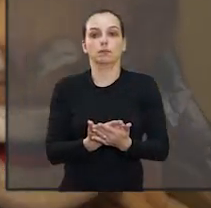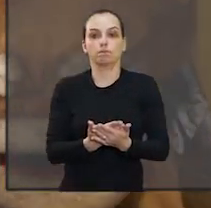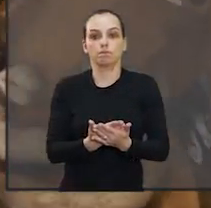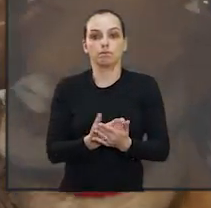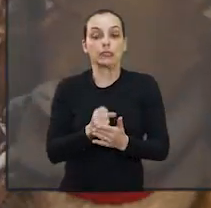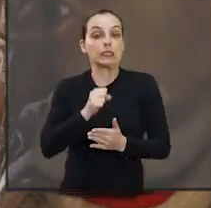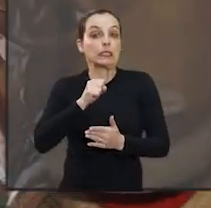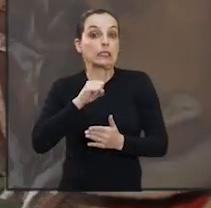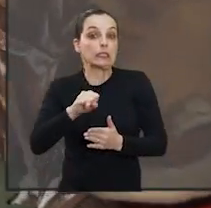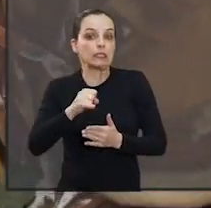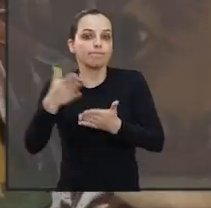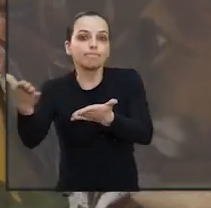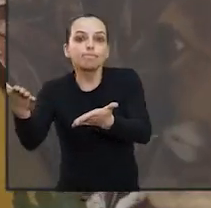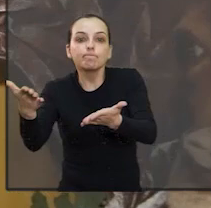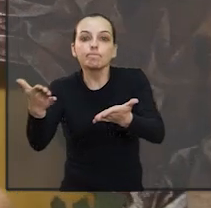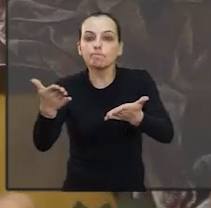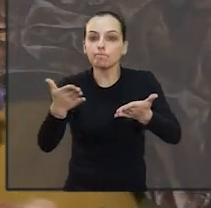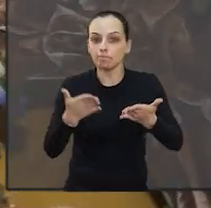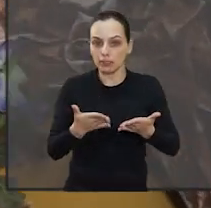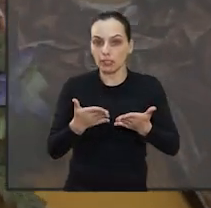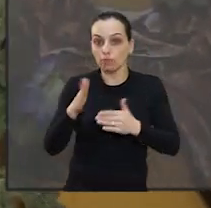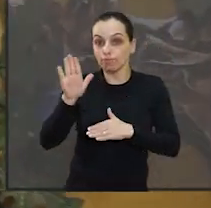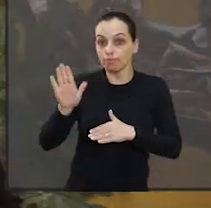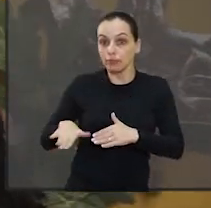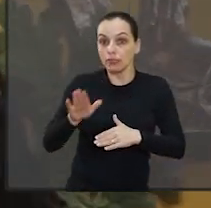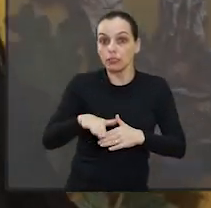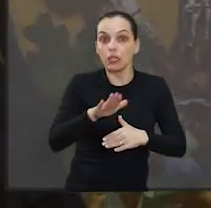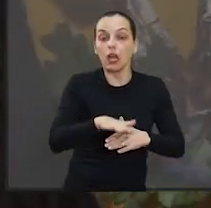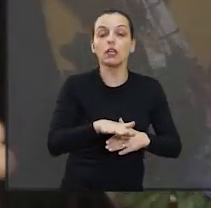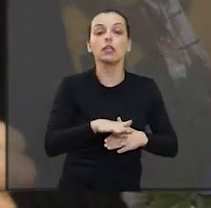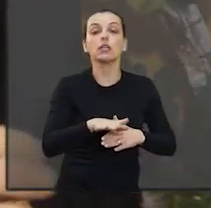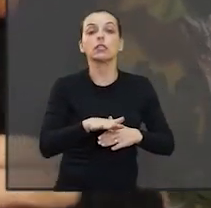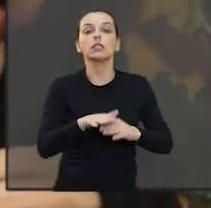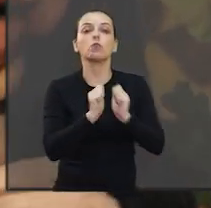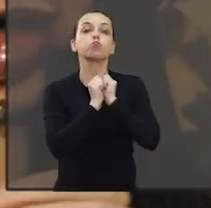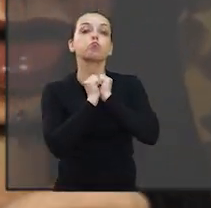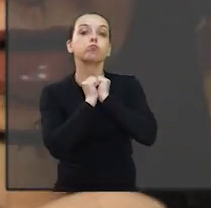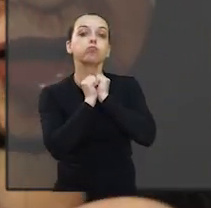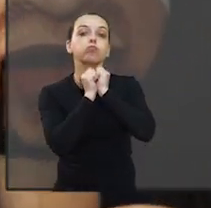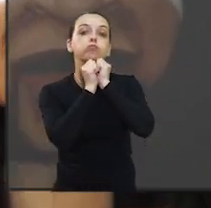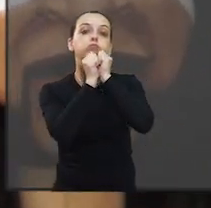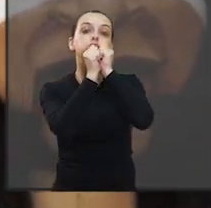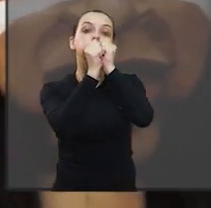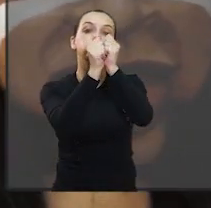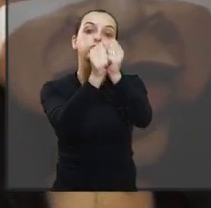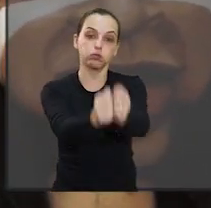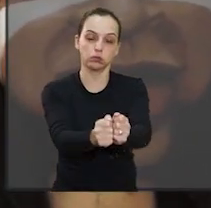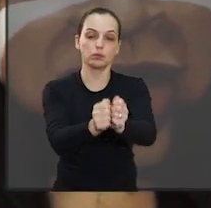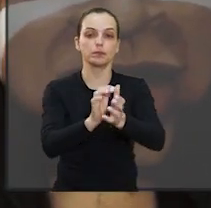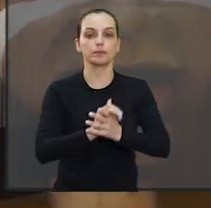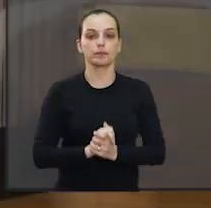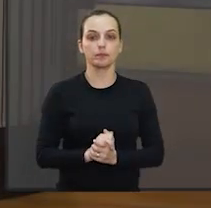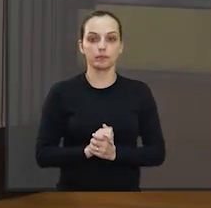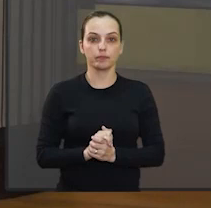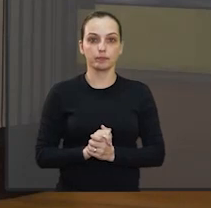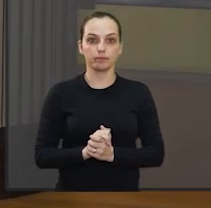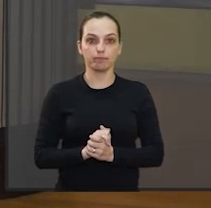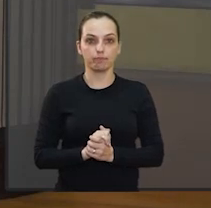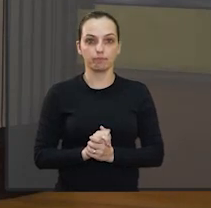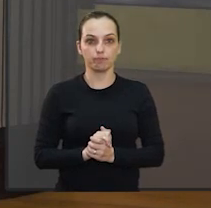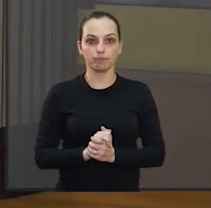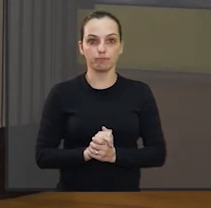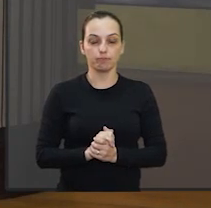boneco e dar vida a ele, criar uma situação, criar cenas que de fato contem uma mentirinha tão